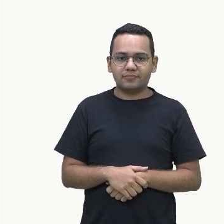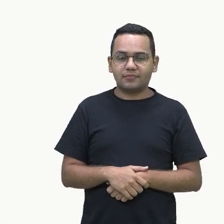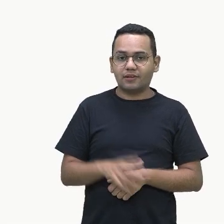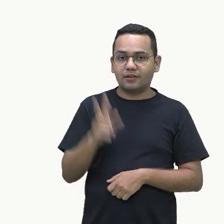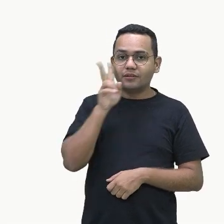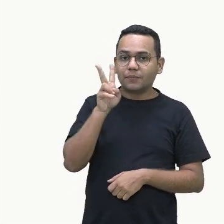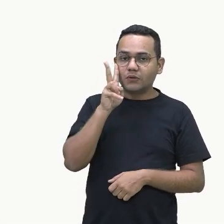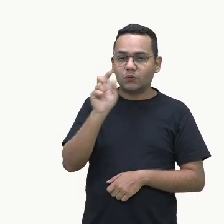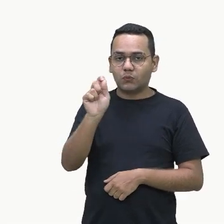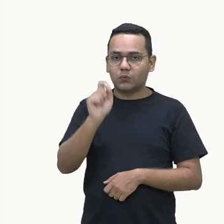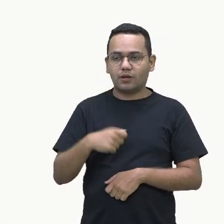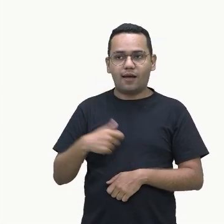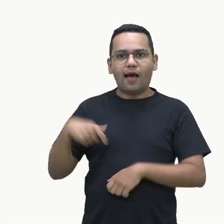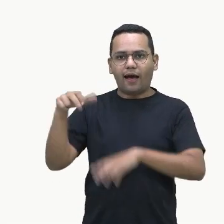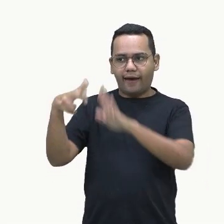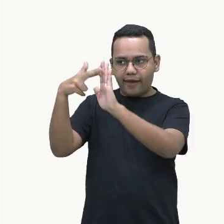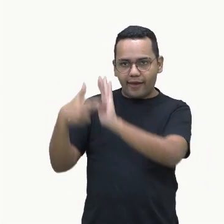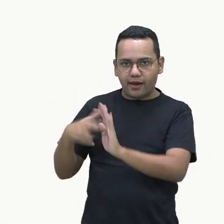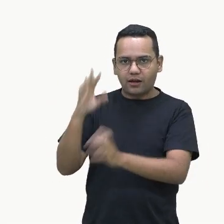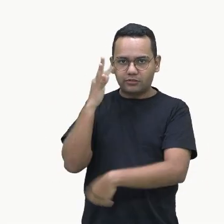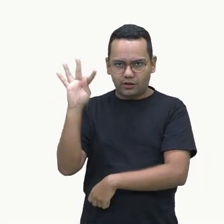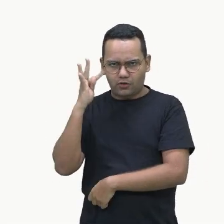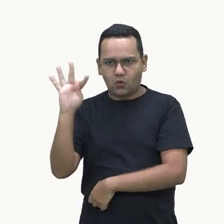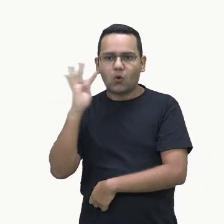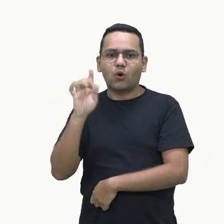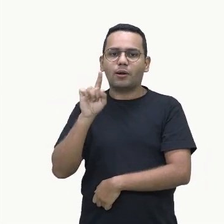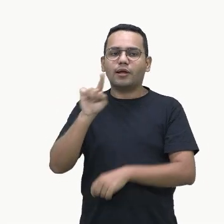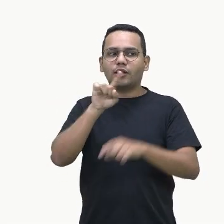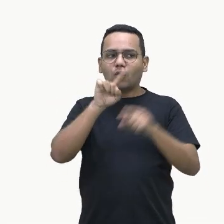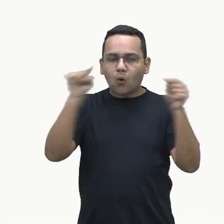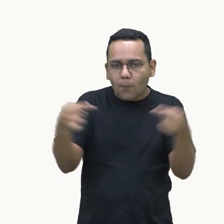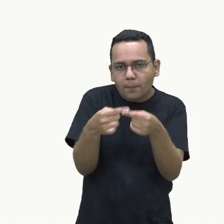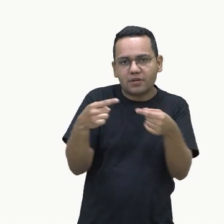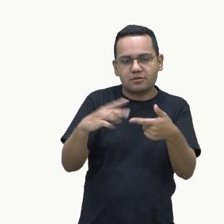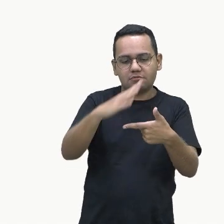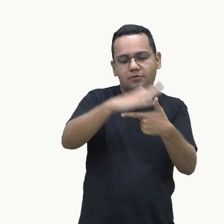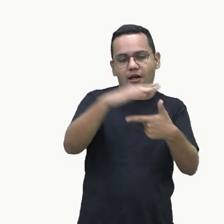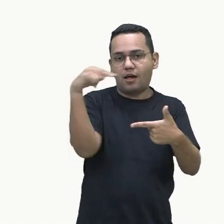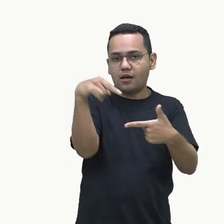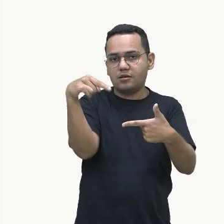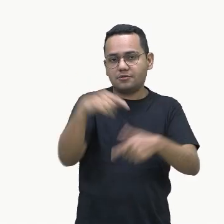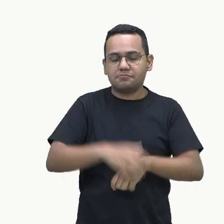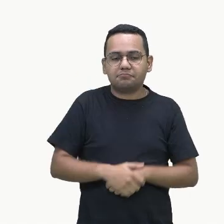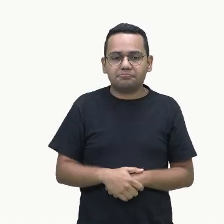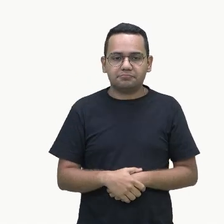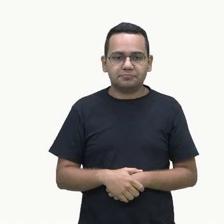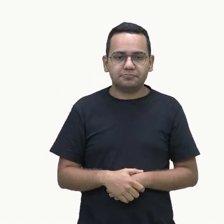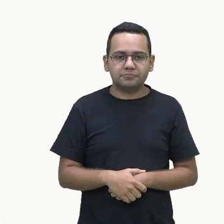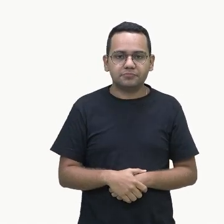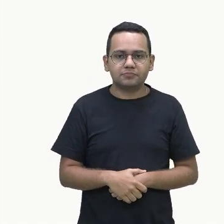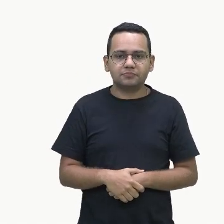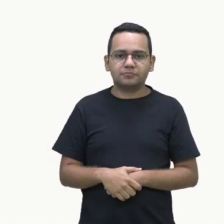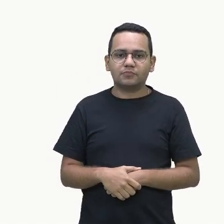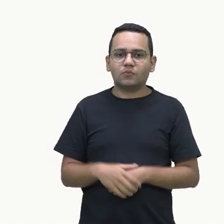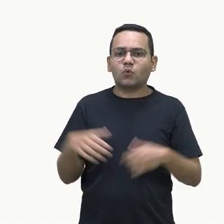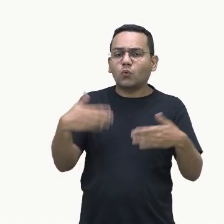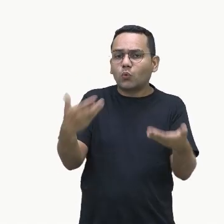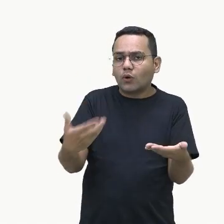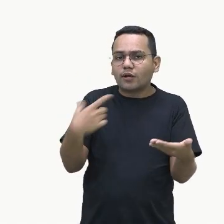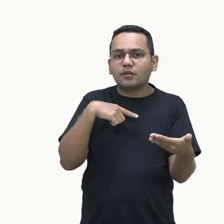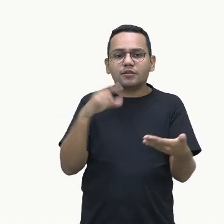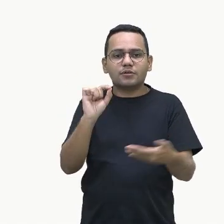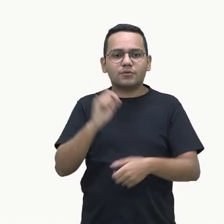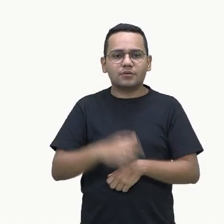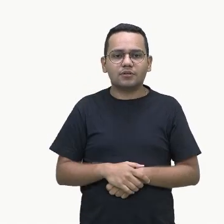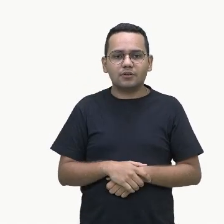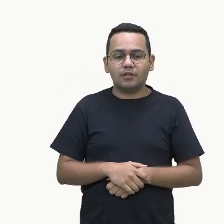Teorema de Pitágoras ele é aplicado em triângulos retângulos. Quem são triângulos retângulos? São aqueles triângulos que possuem